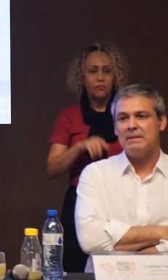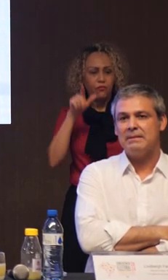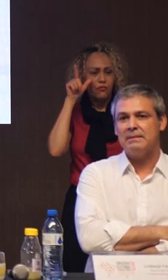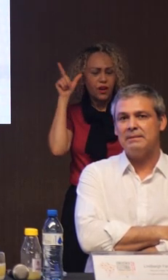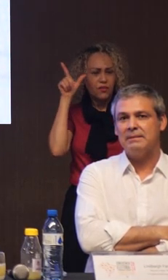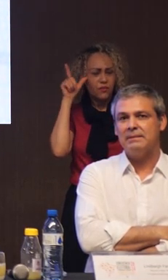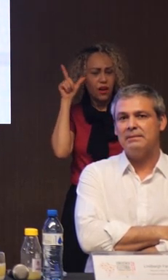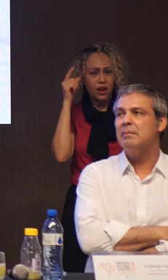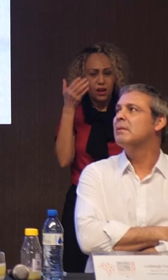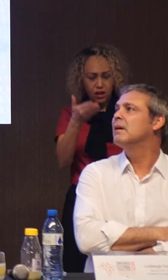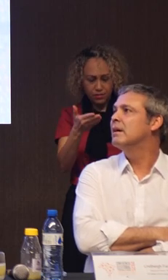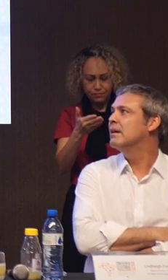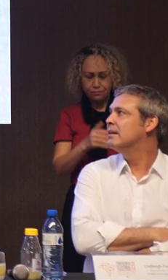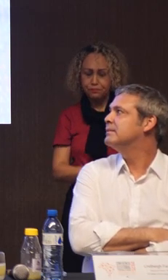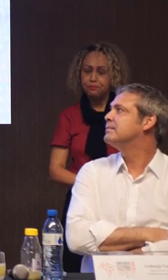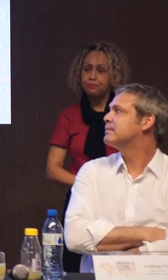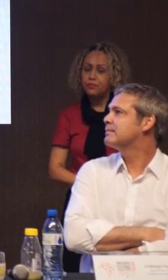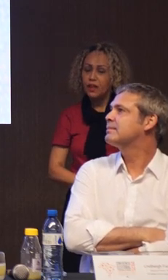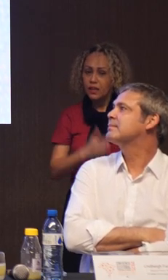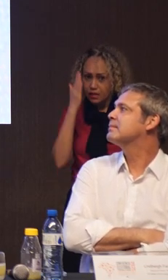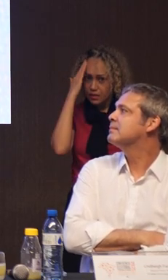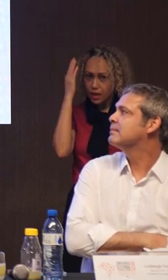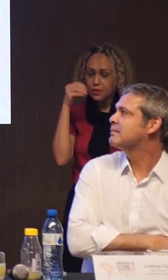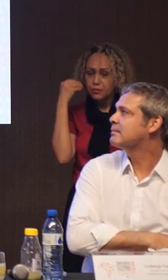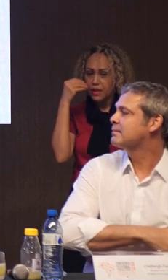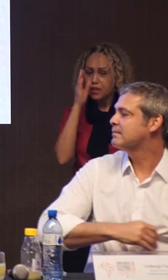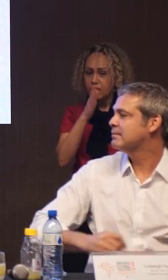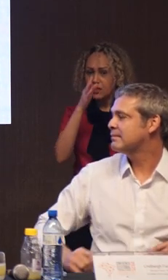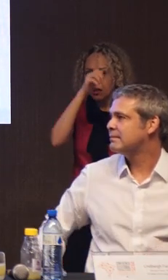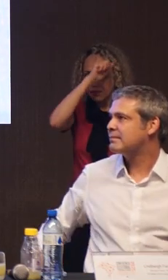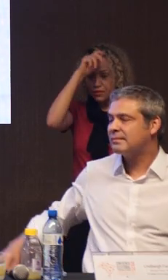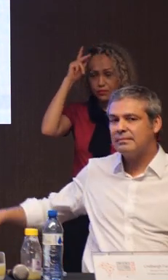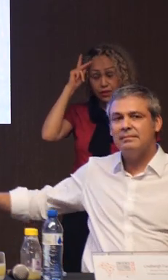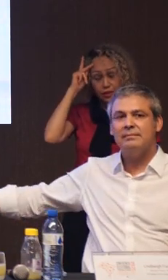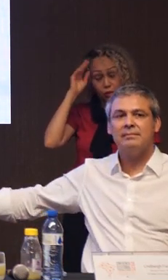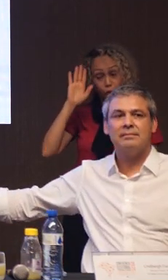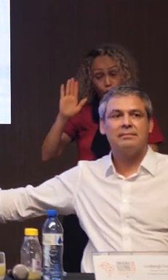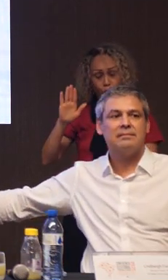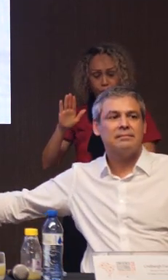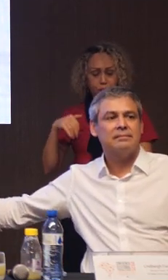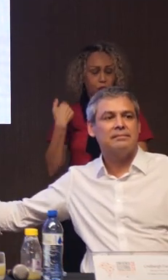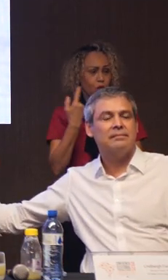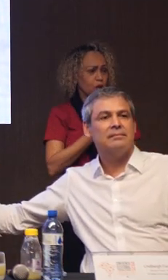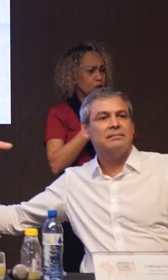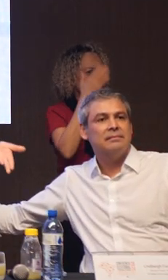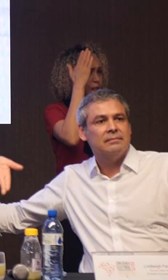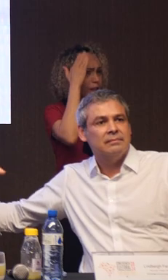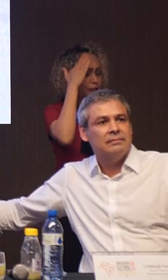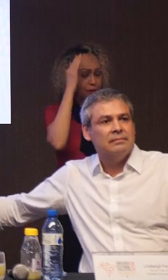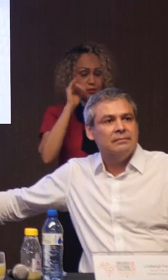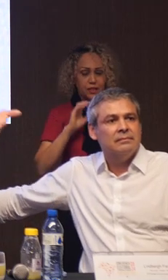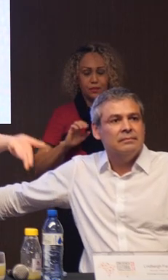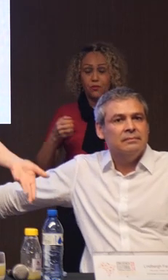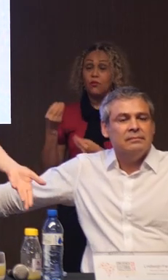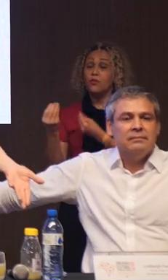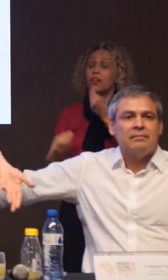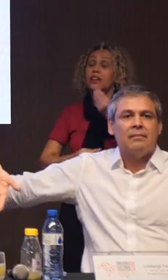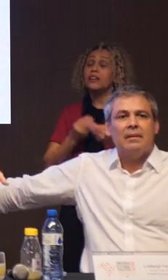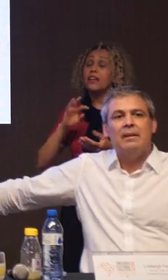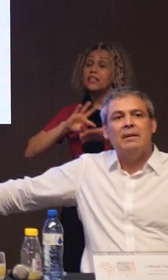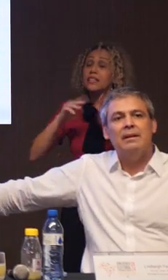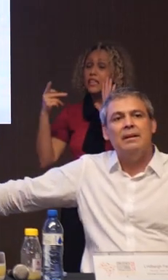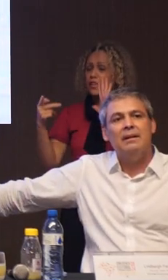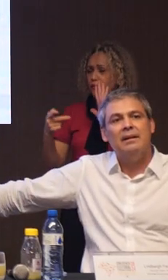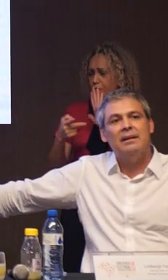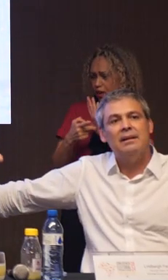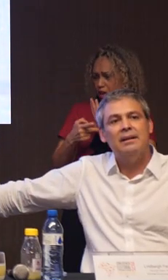sem dúvida, o nosso conceito da responsabilidade do Estado é diferente do conceito dos neoliberais ultrapassados, que